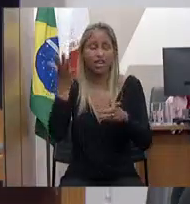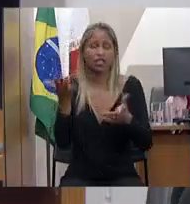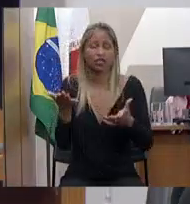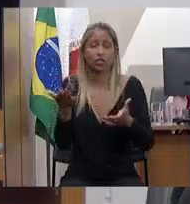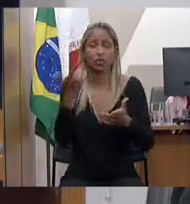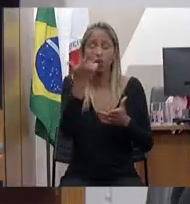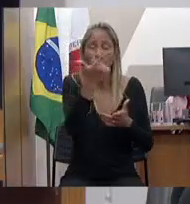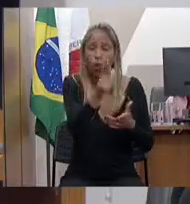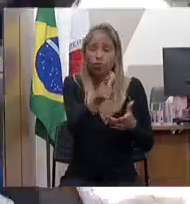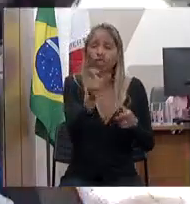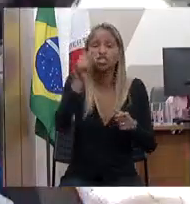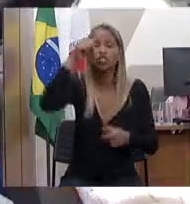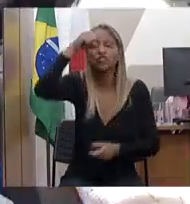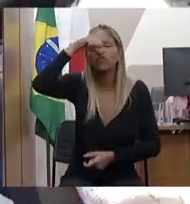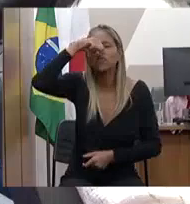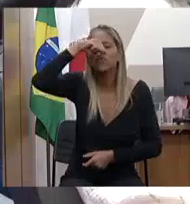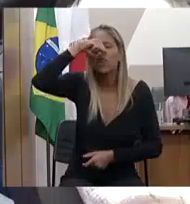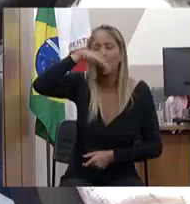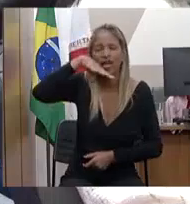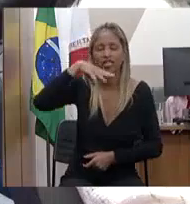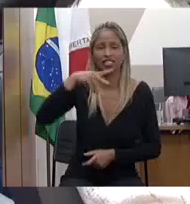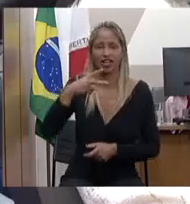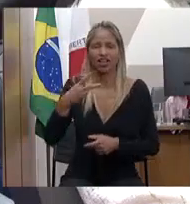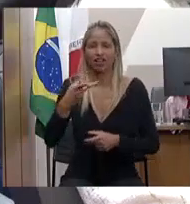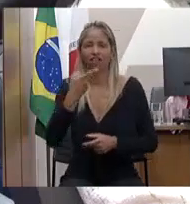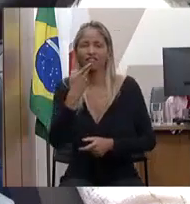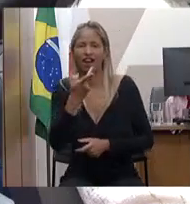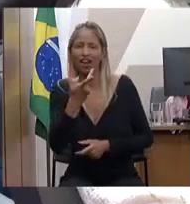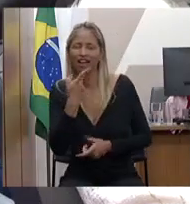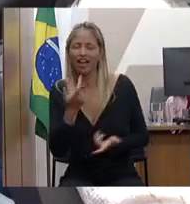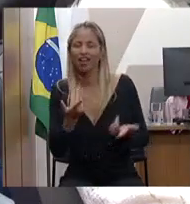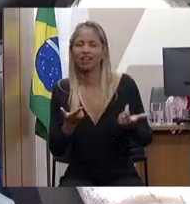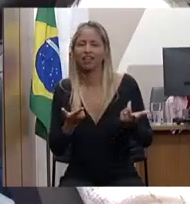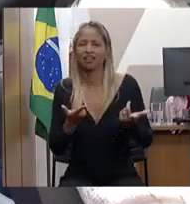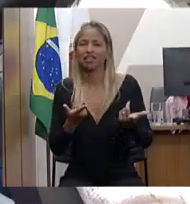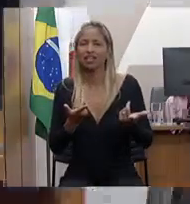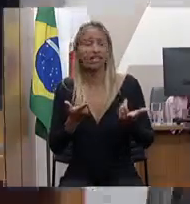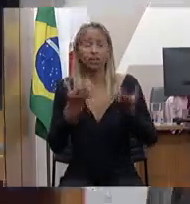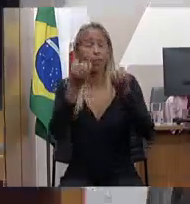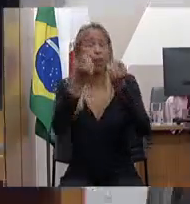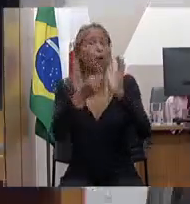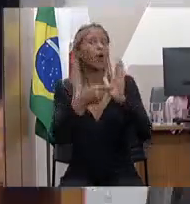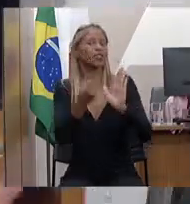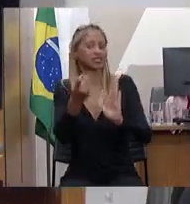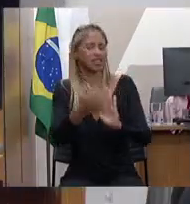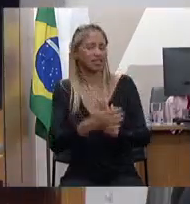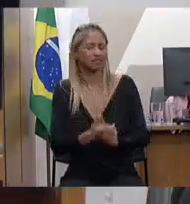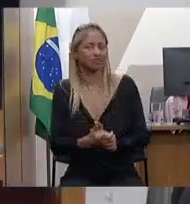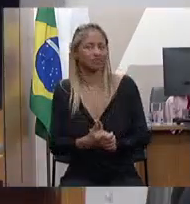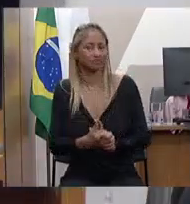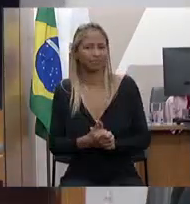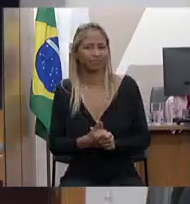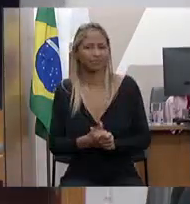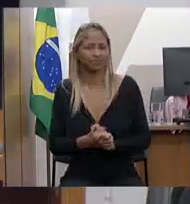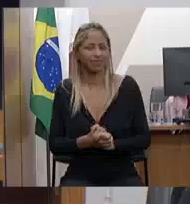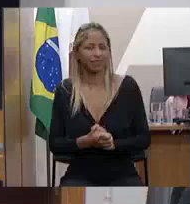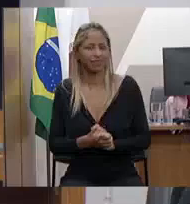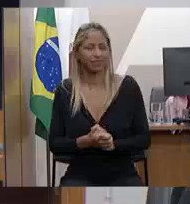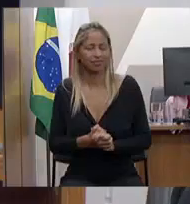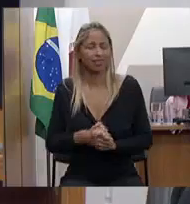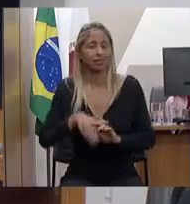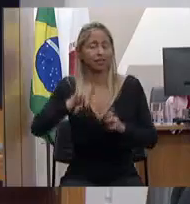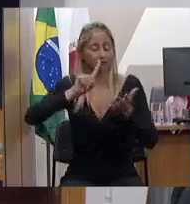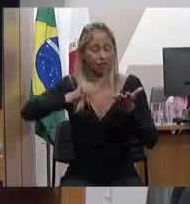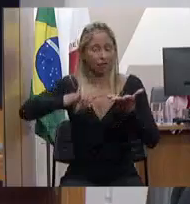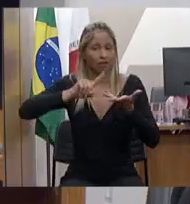e outras formas de violência violências verbais violências não explícitas enfim nós temos uma série